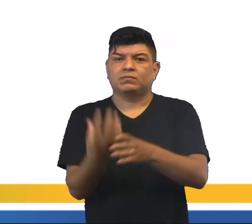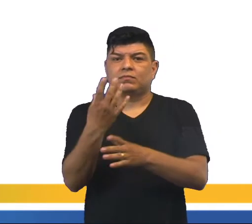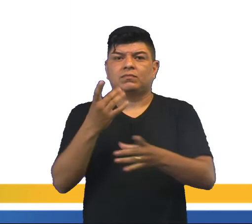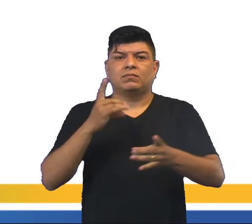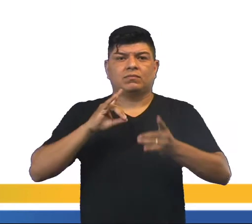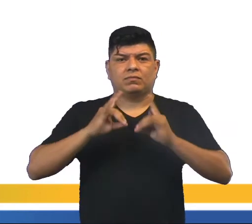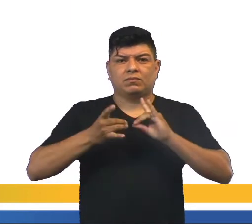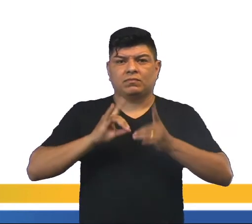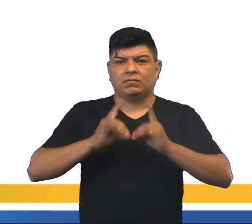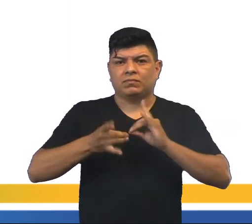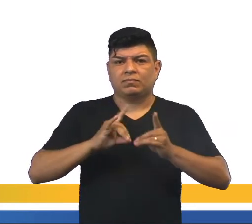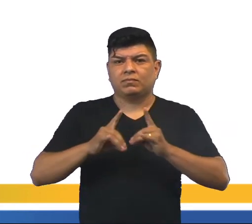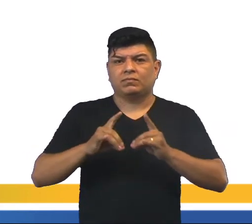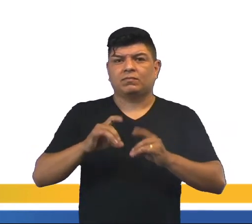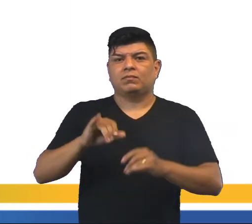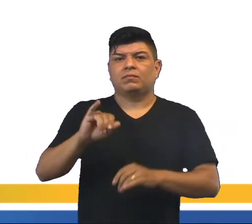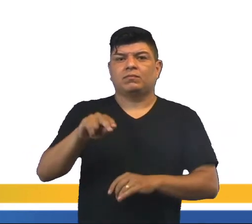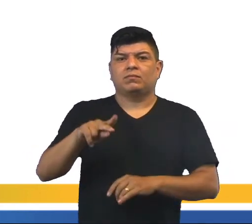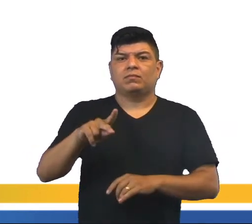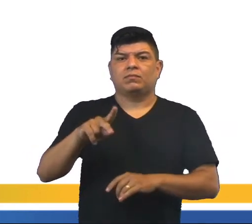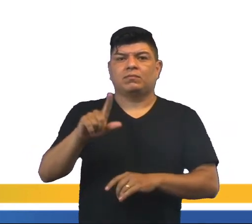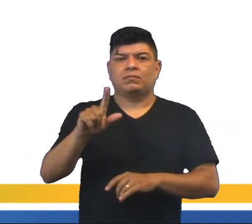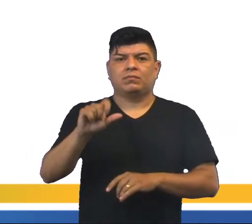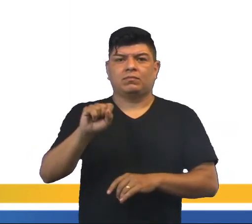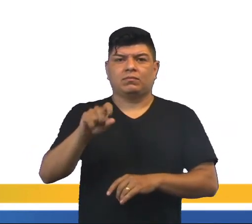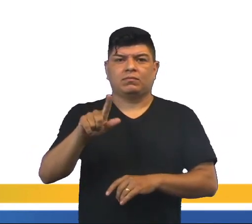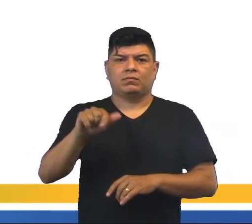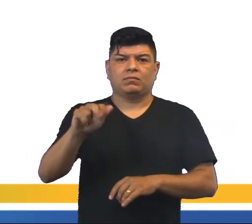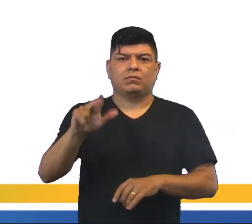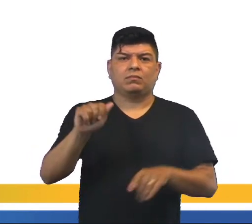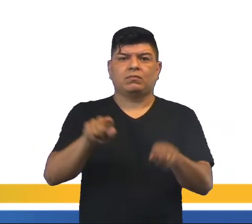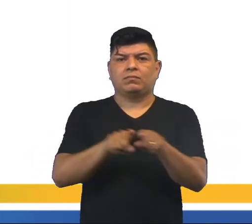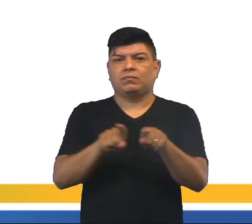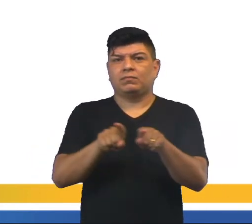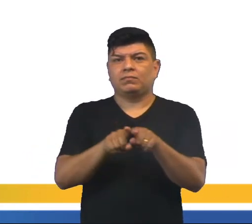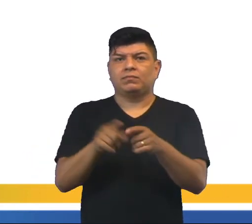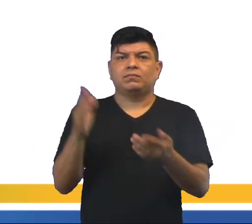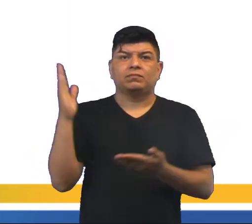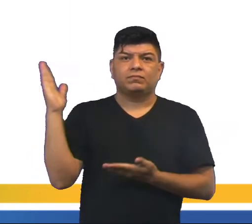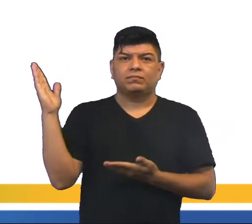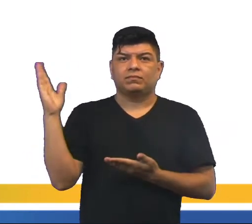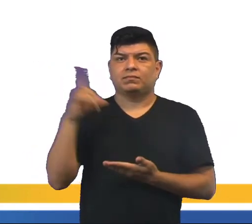hormônios insulina e glucagona. Observe aí.